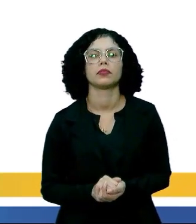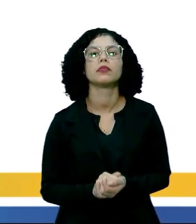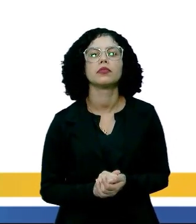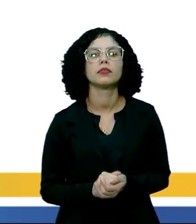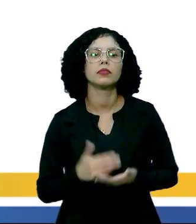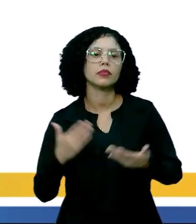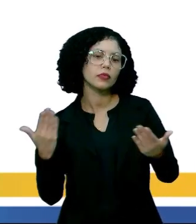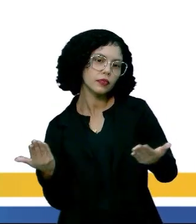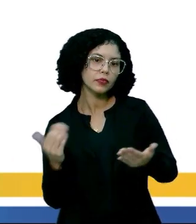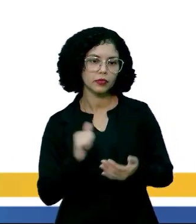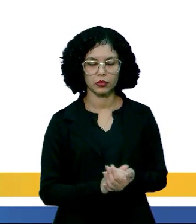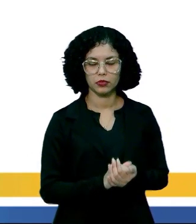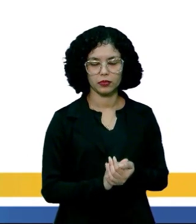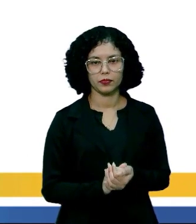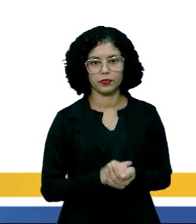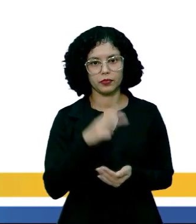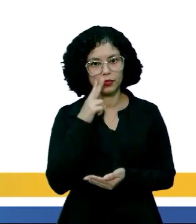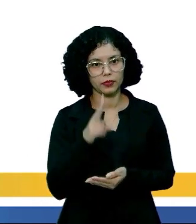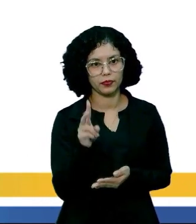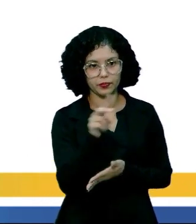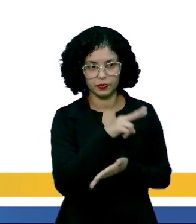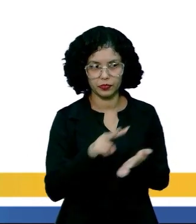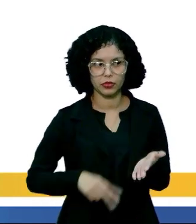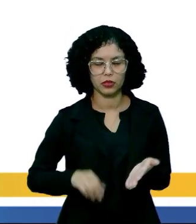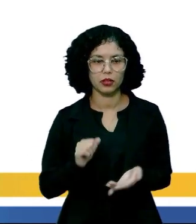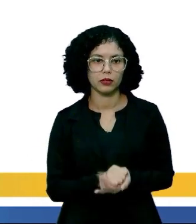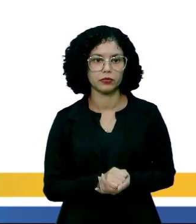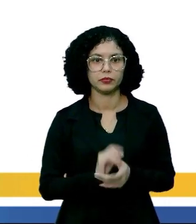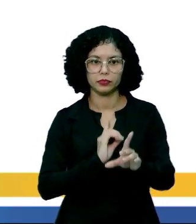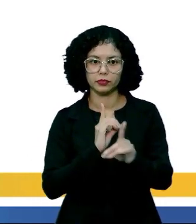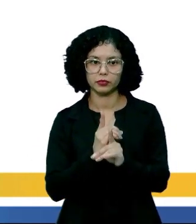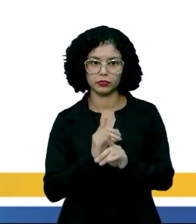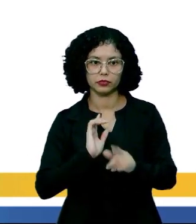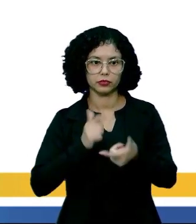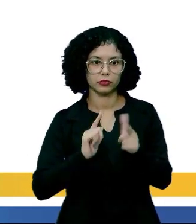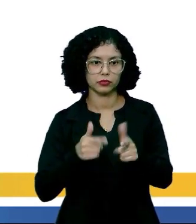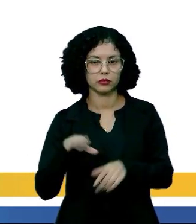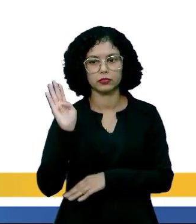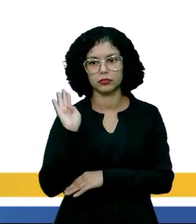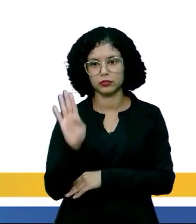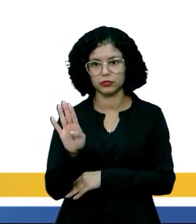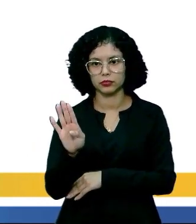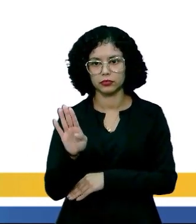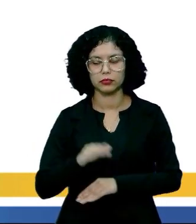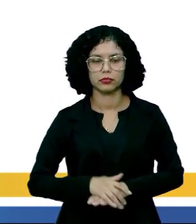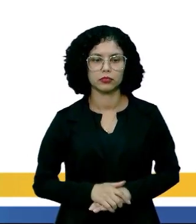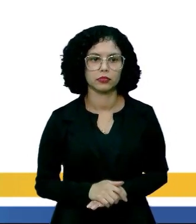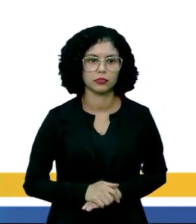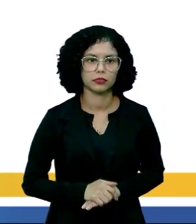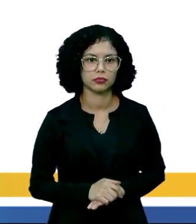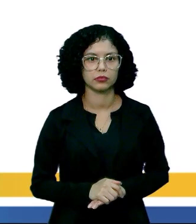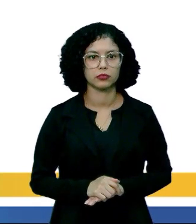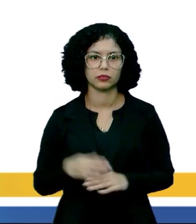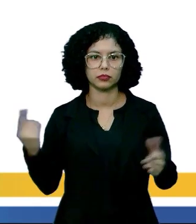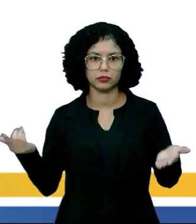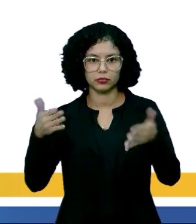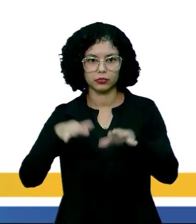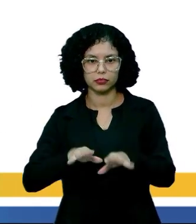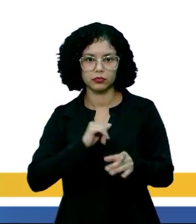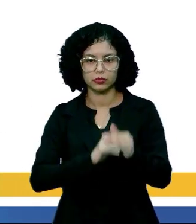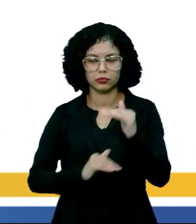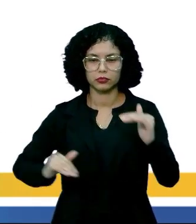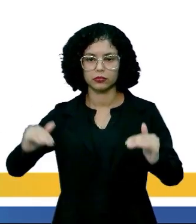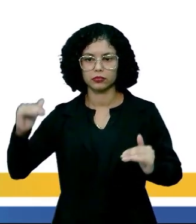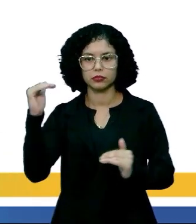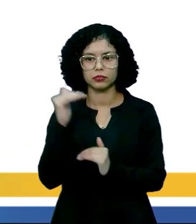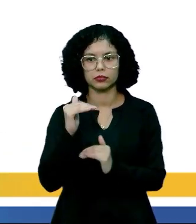leite. Acho que você já teve tempo de ler as alternativas, né? E identificar que o gabarito correto é a reiteração das